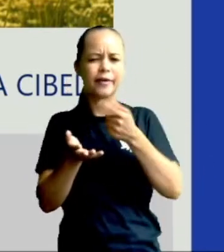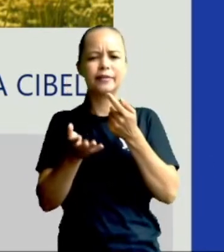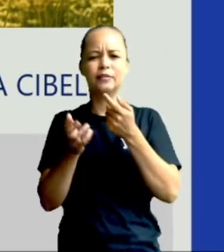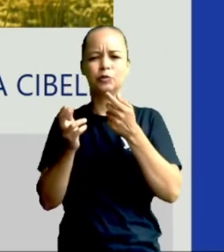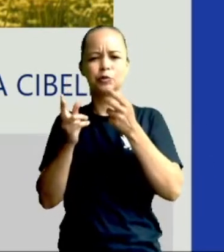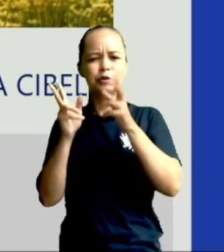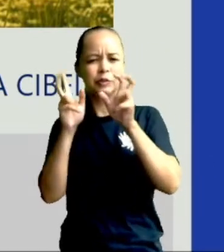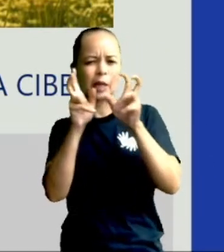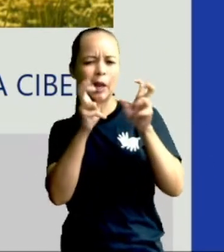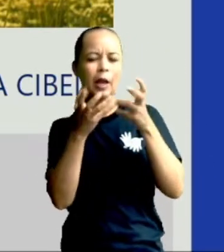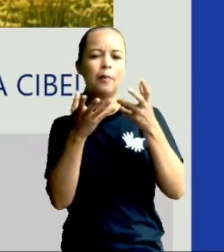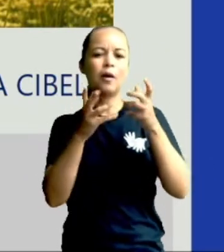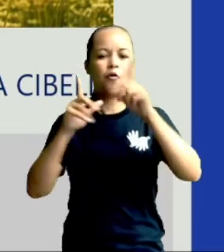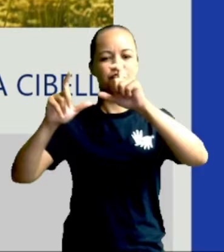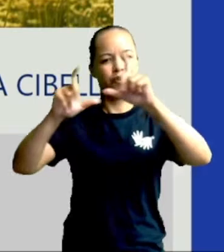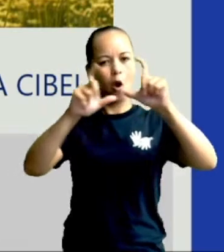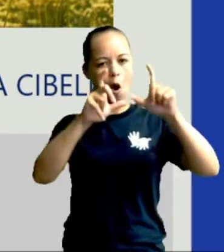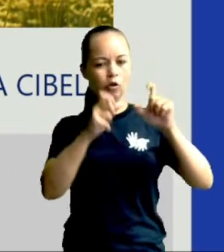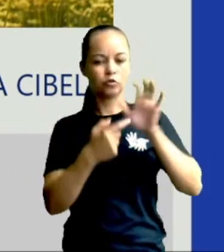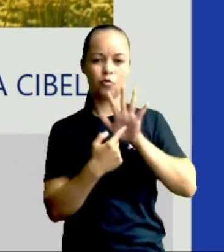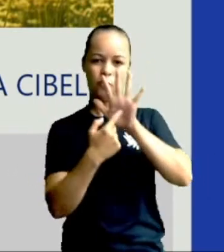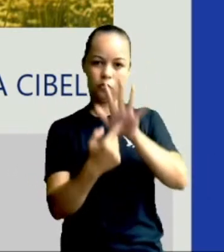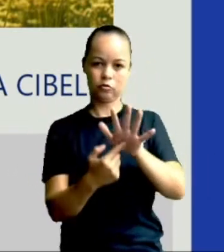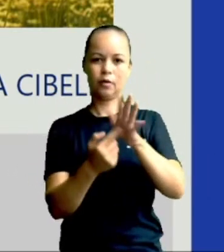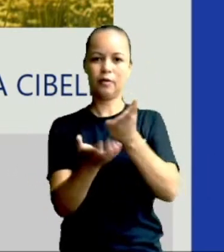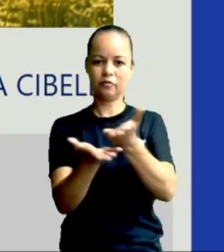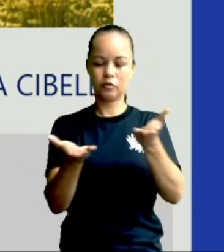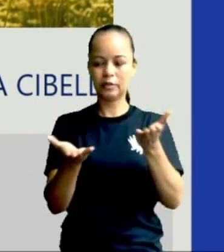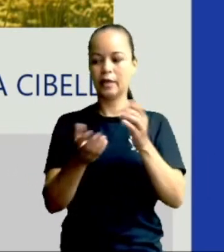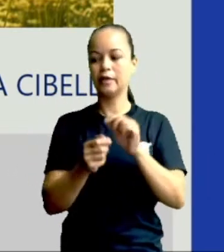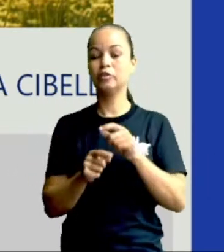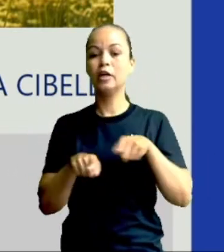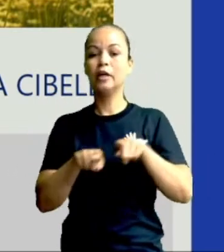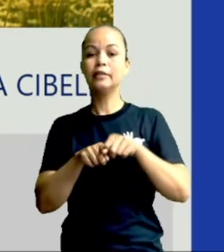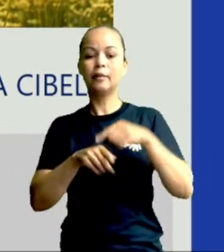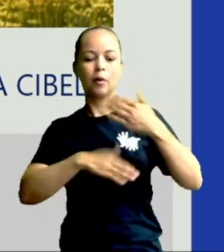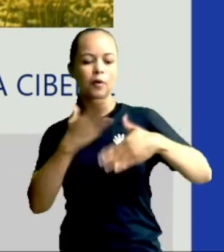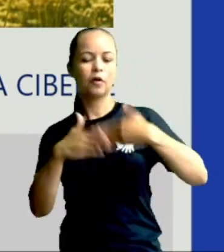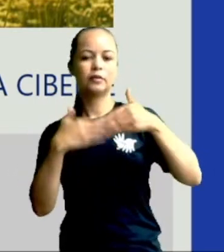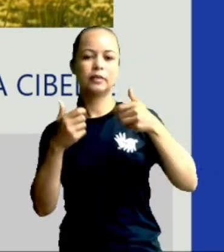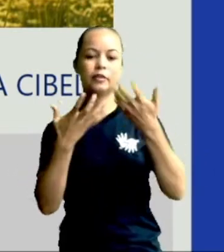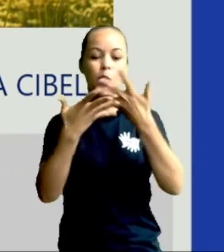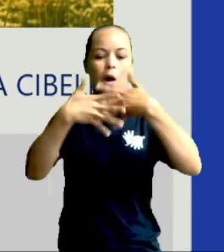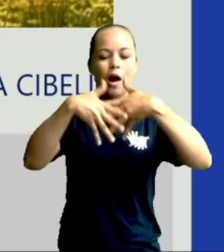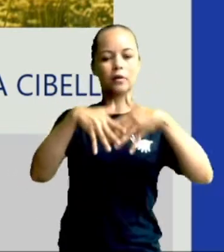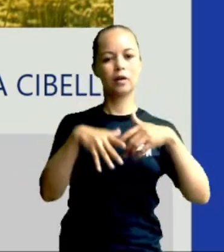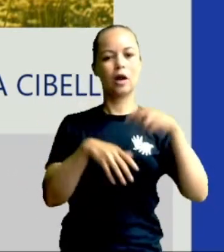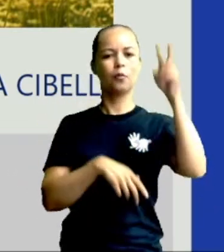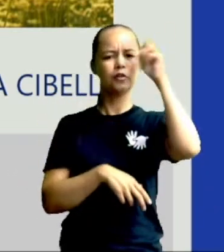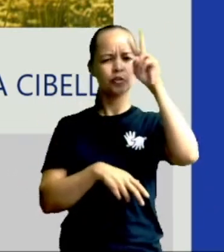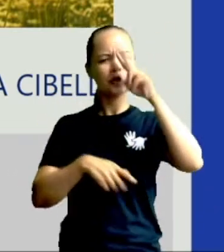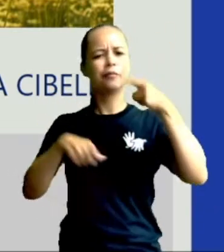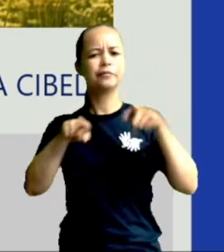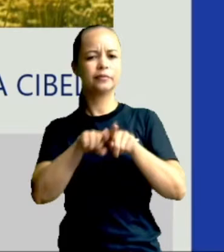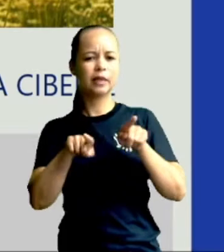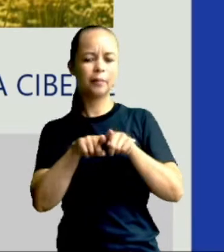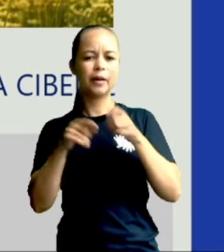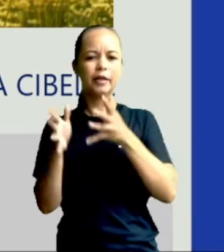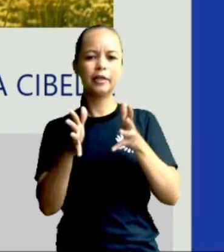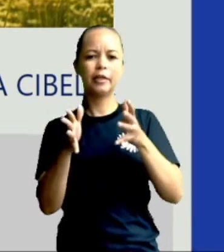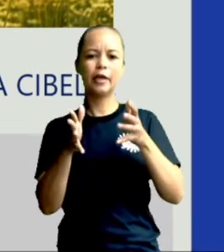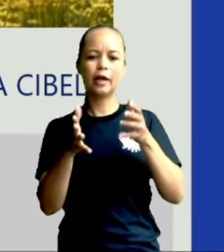fontes, como algumas fotos que eu vou mostrar aqui, o processo natural e histórico que atuam na produção e